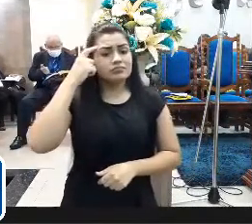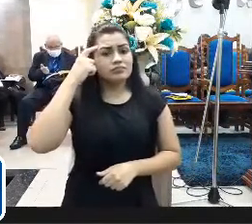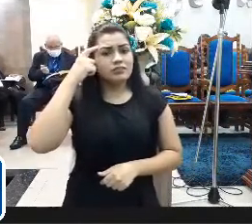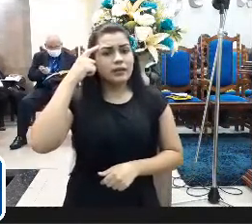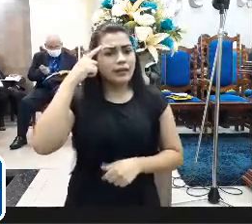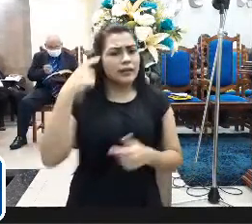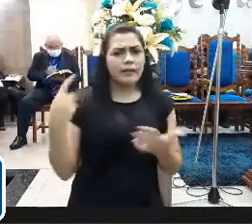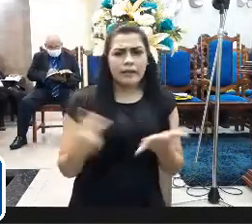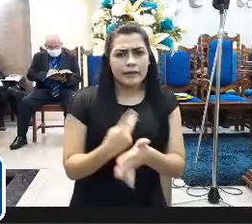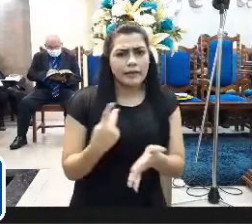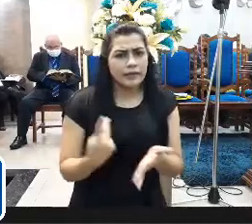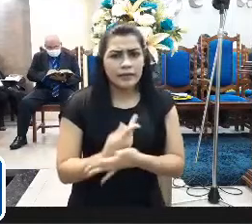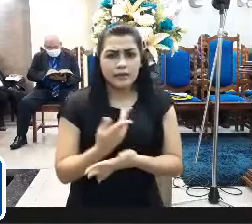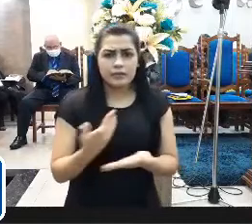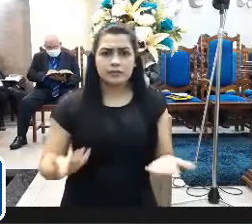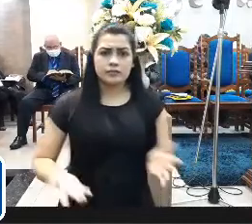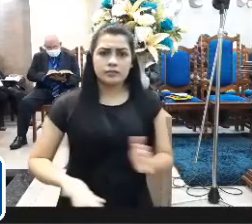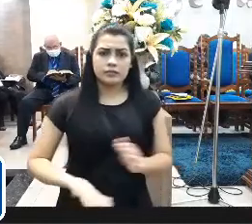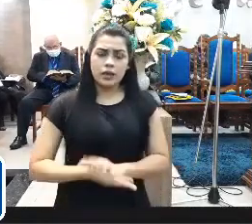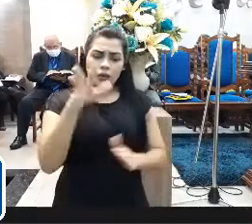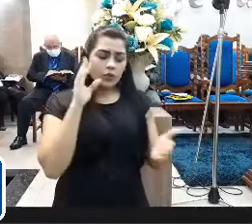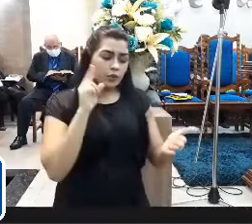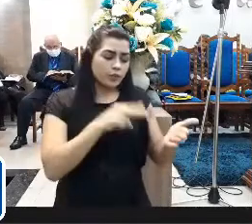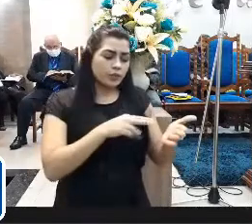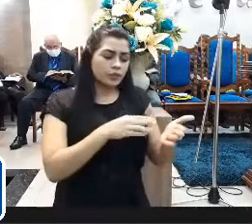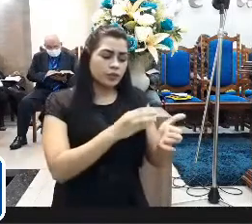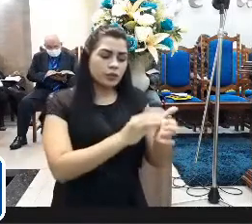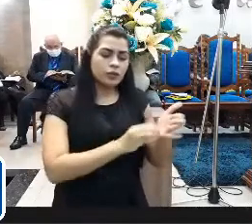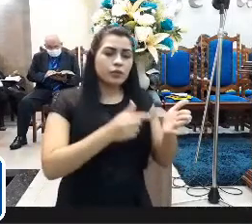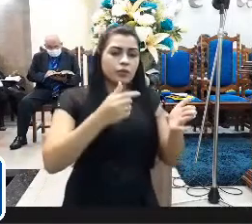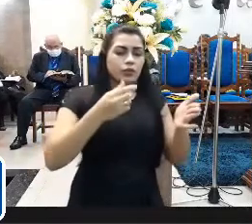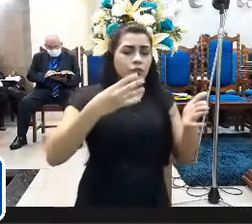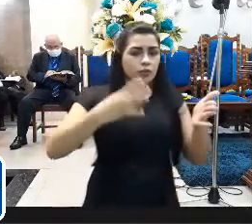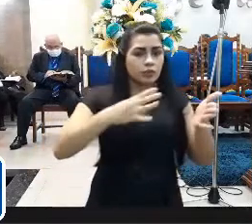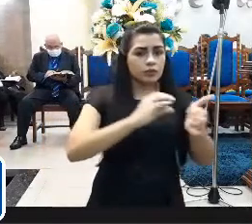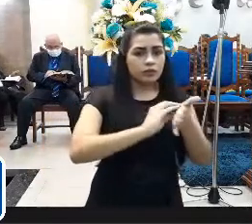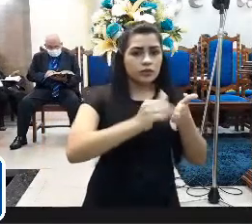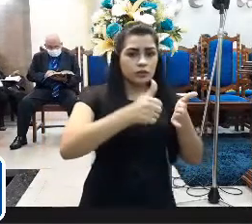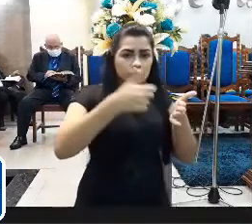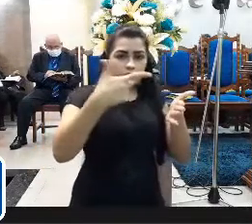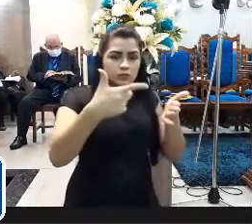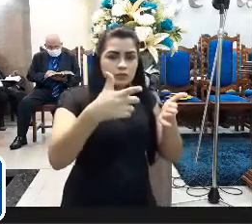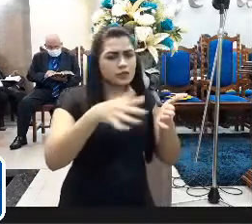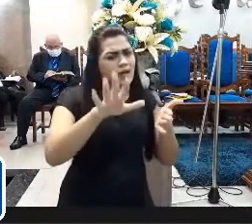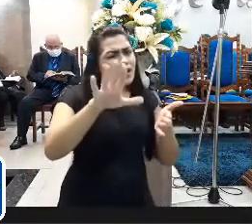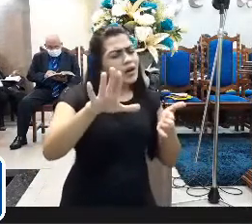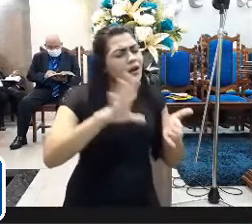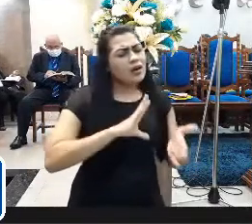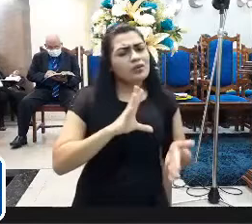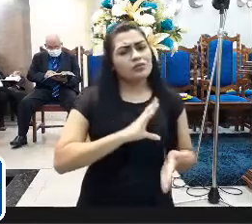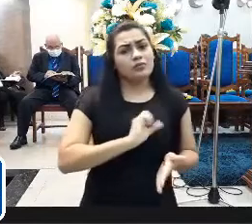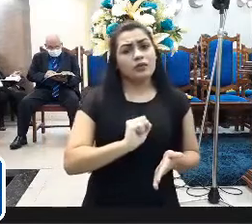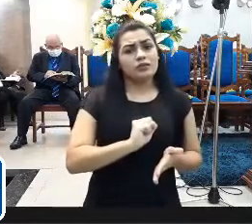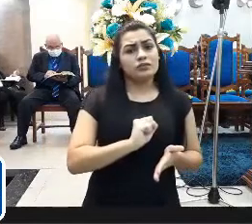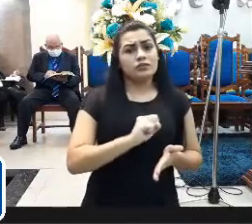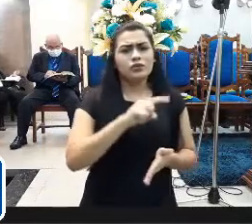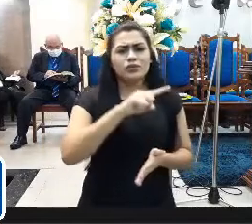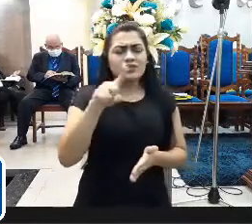diz, 4:12. Amados, não estranheis a ardente prova que vem sobre vós, para